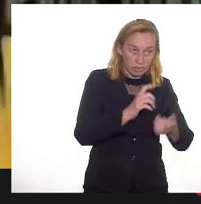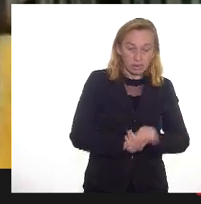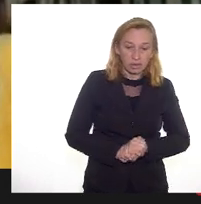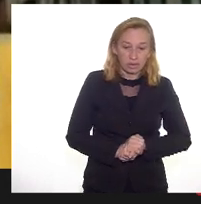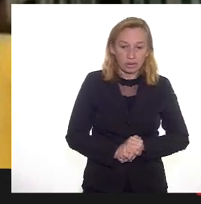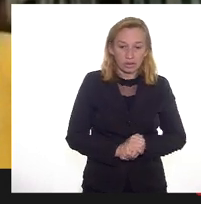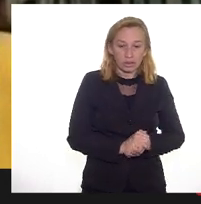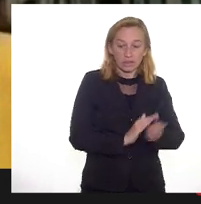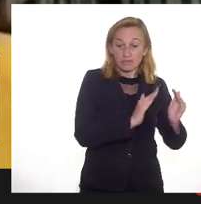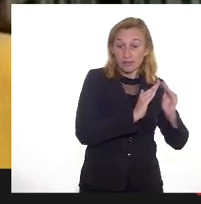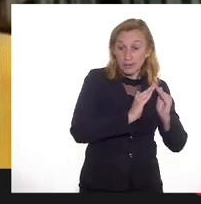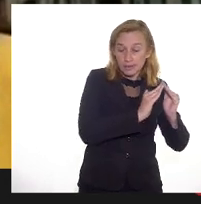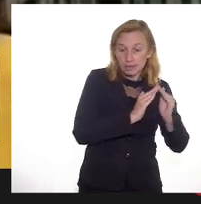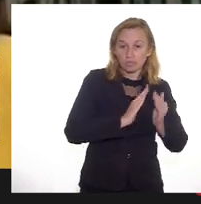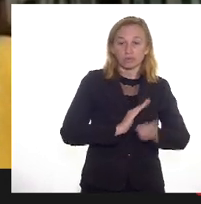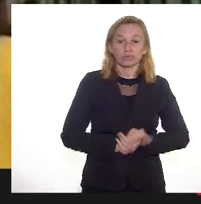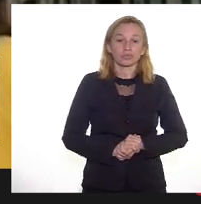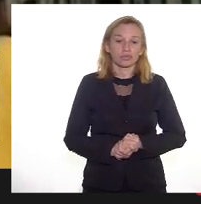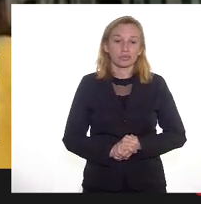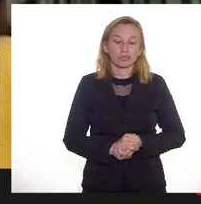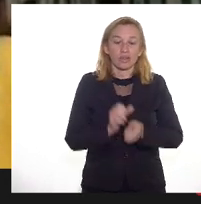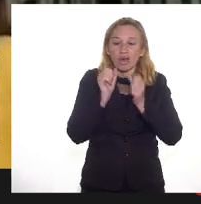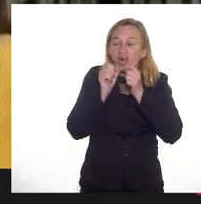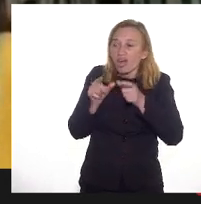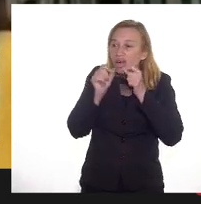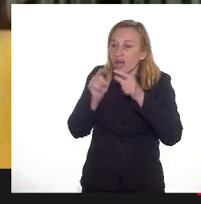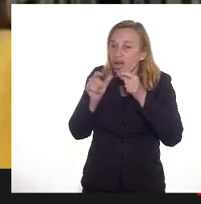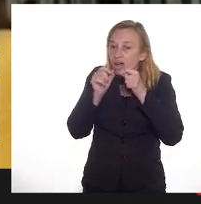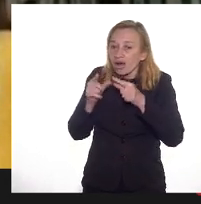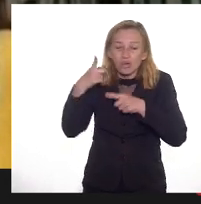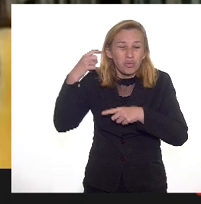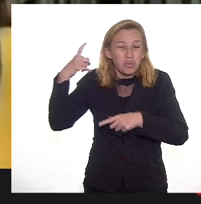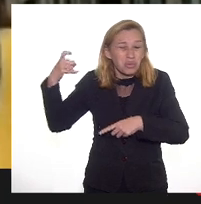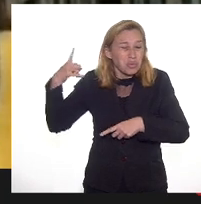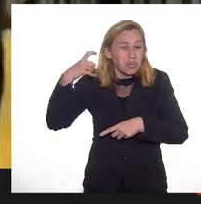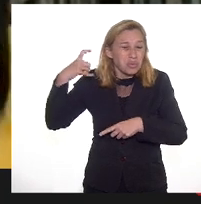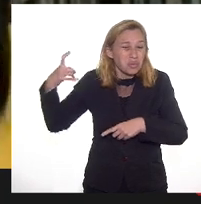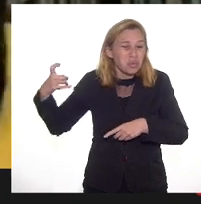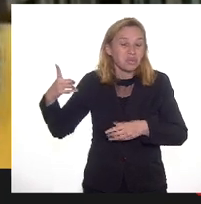de vizinhos que reclamavam do barulho